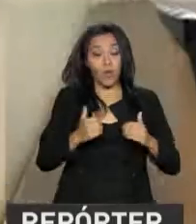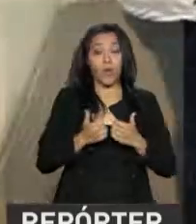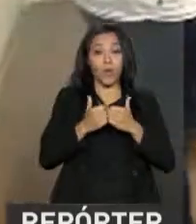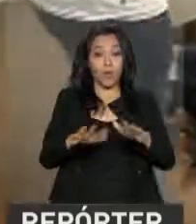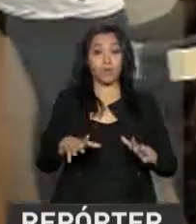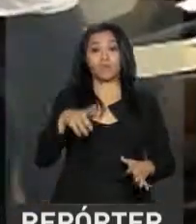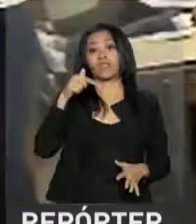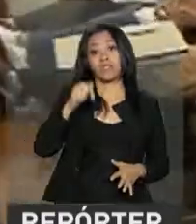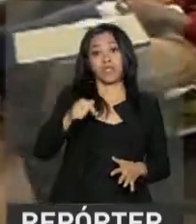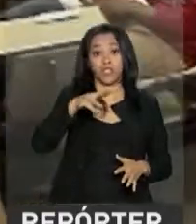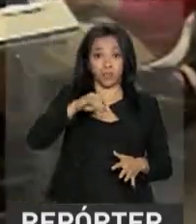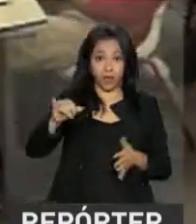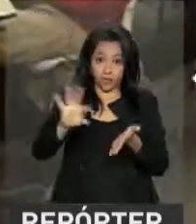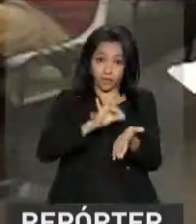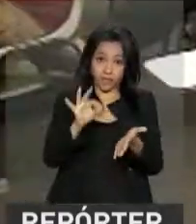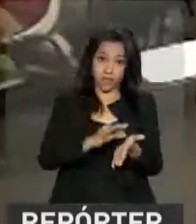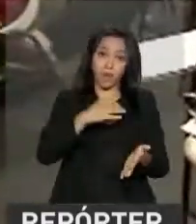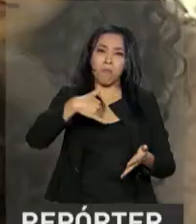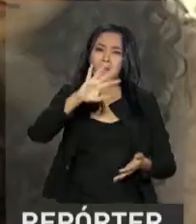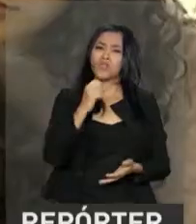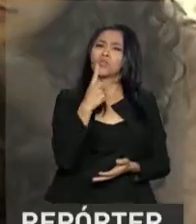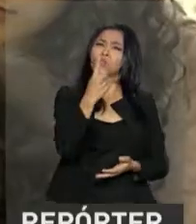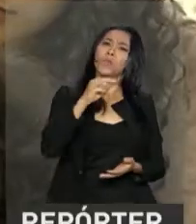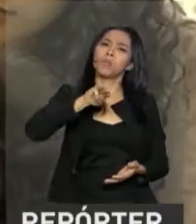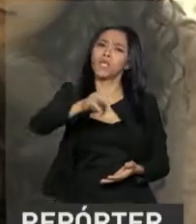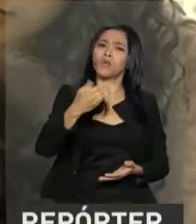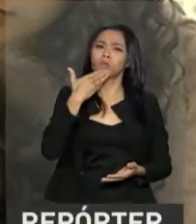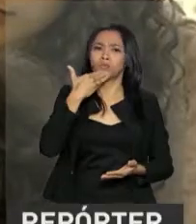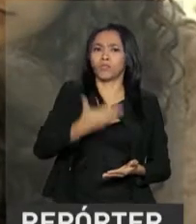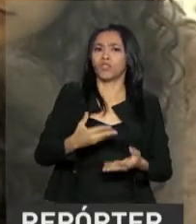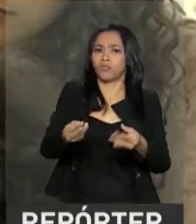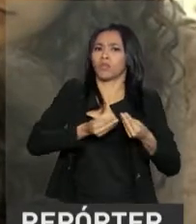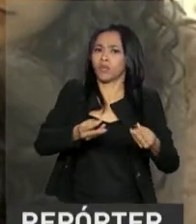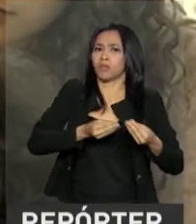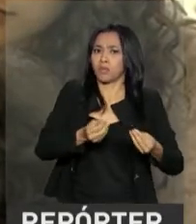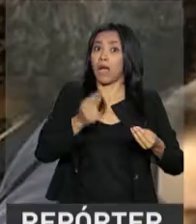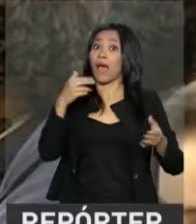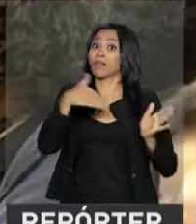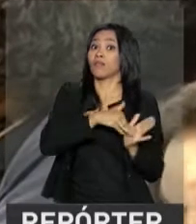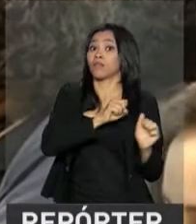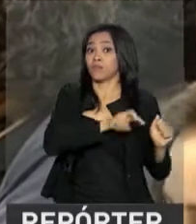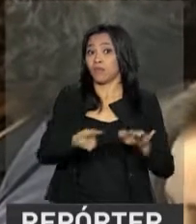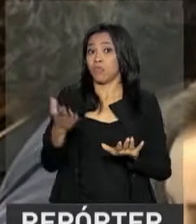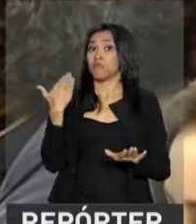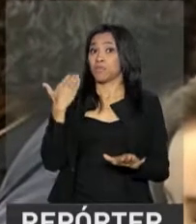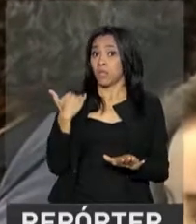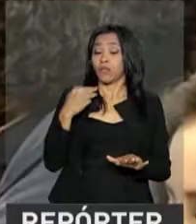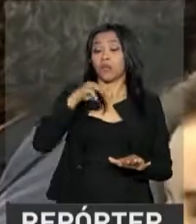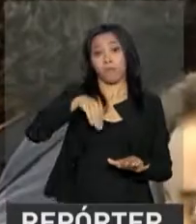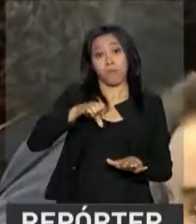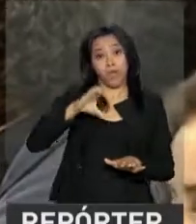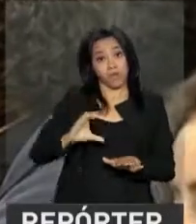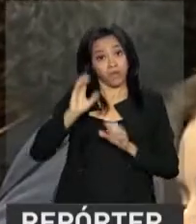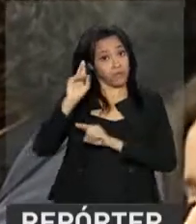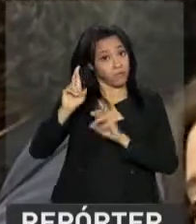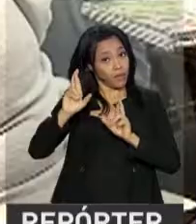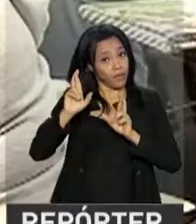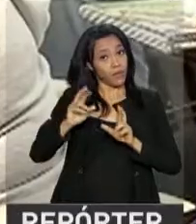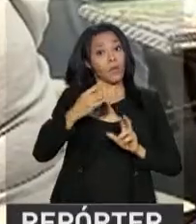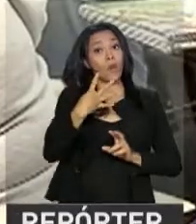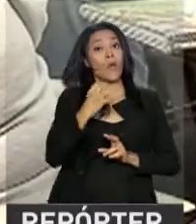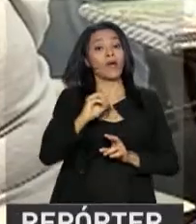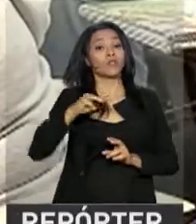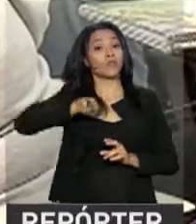7 de maio mais de um milhão de requerimentos foram enviados até a semana passada o mec espera que cerca de 4 milhões de pessoas